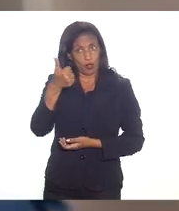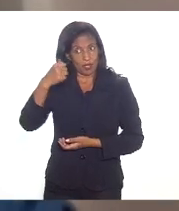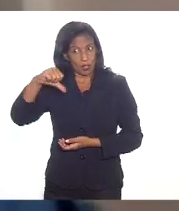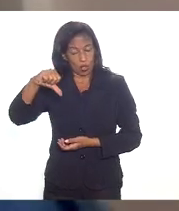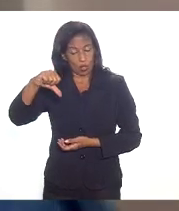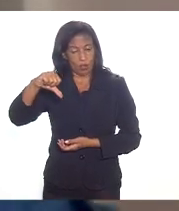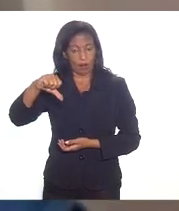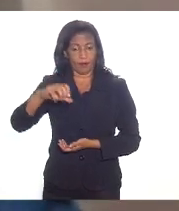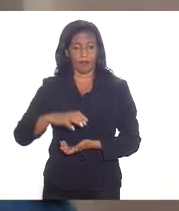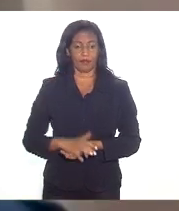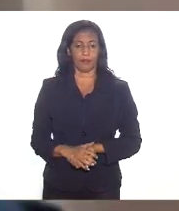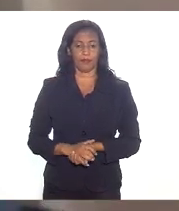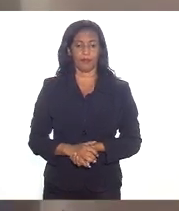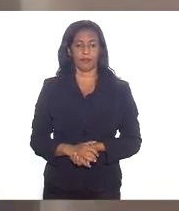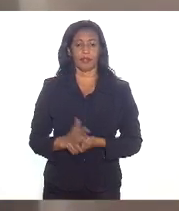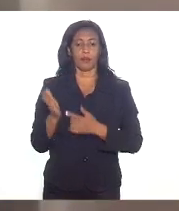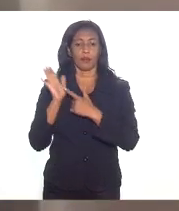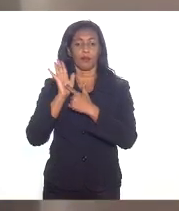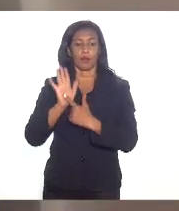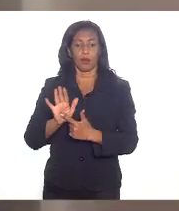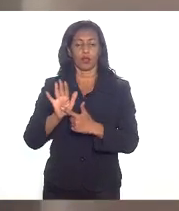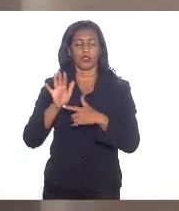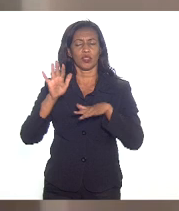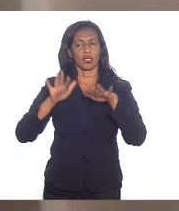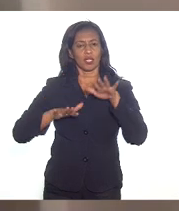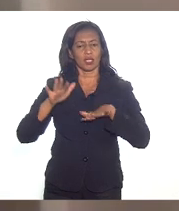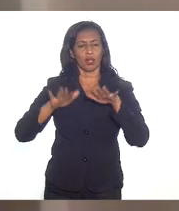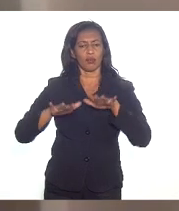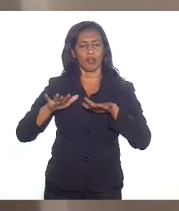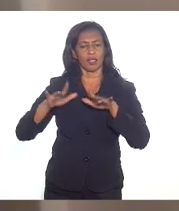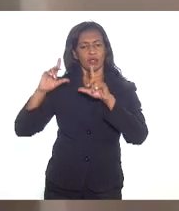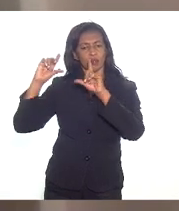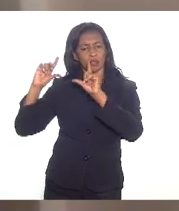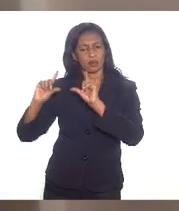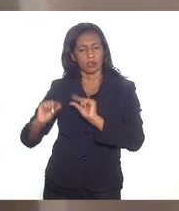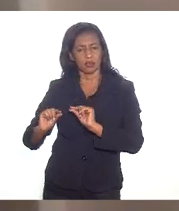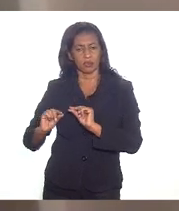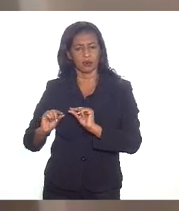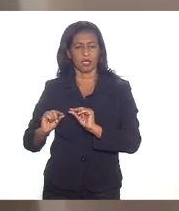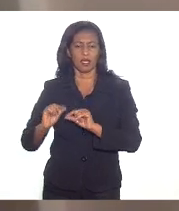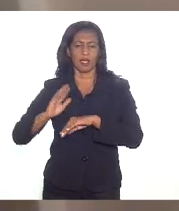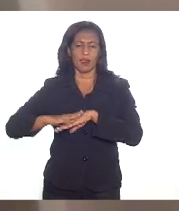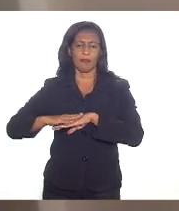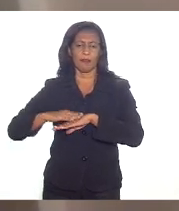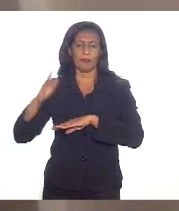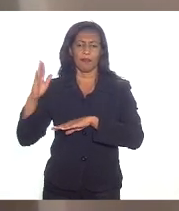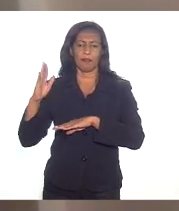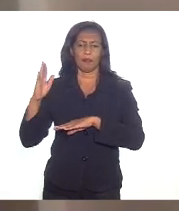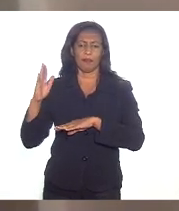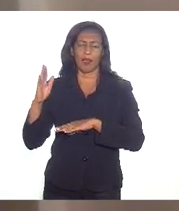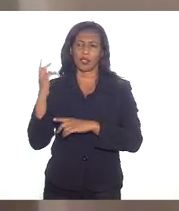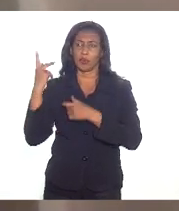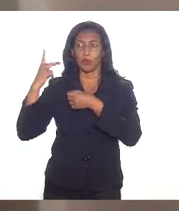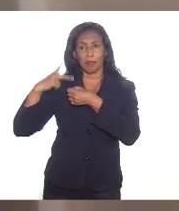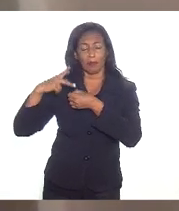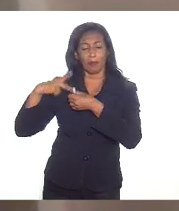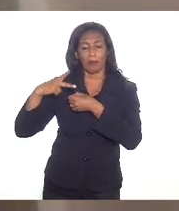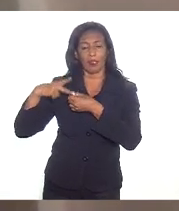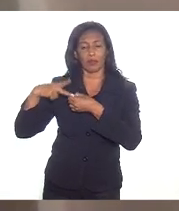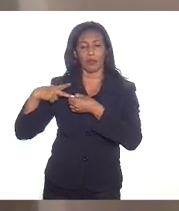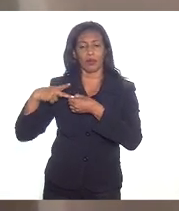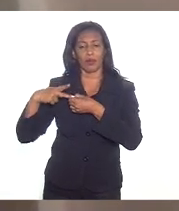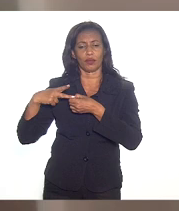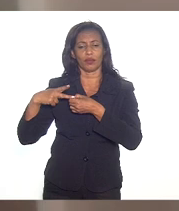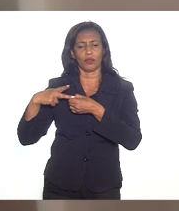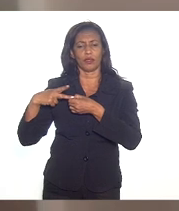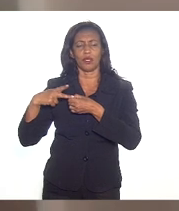né? Mostra também que talvez essa queda de 80 no PIB para 75 é mais pela extração de petróleo